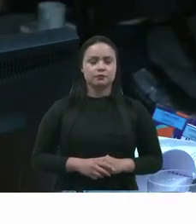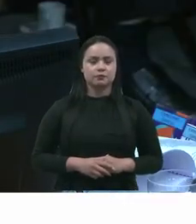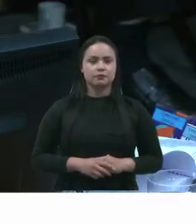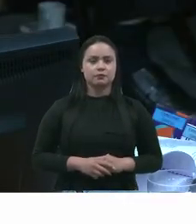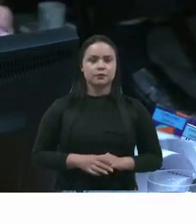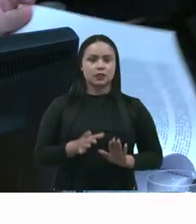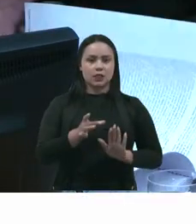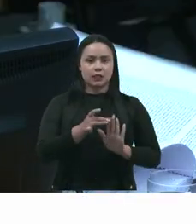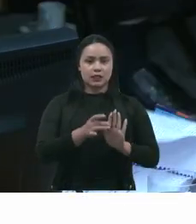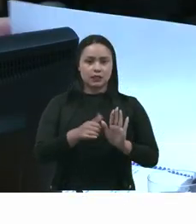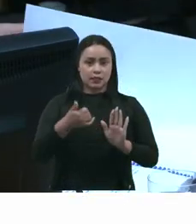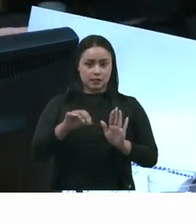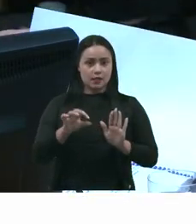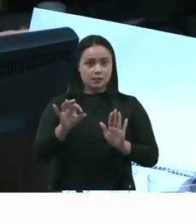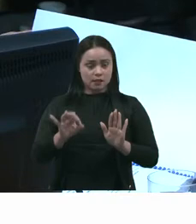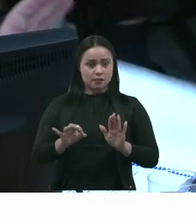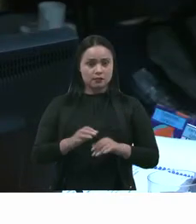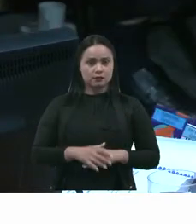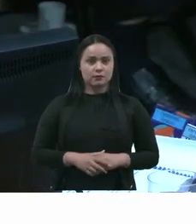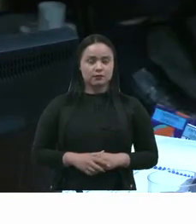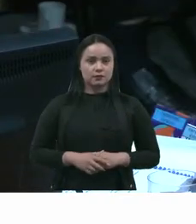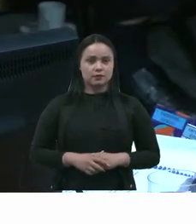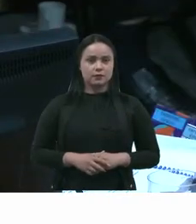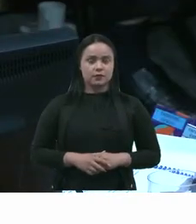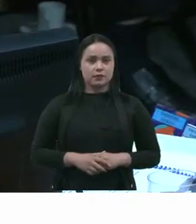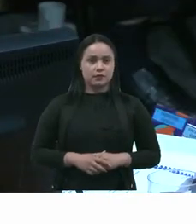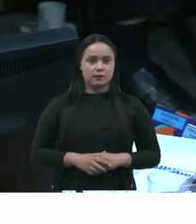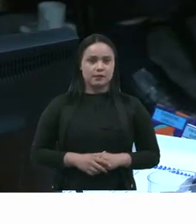É o item 10, né? É o, isso.